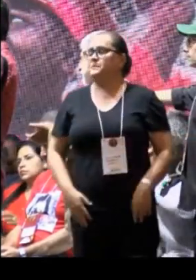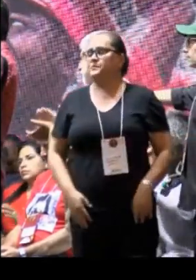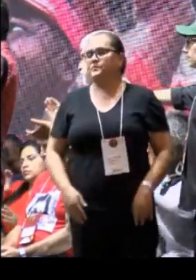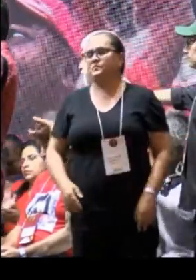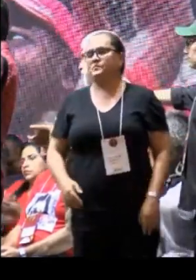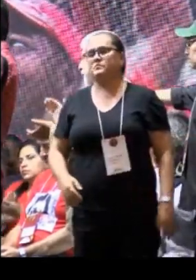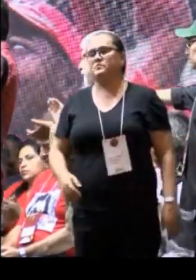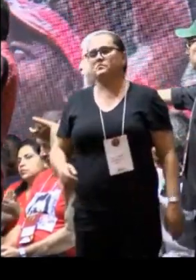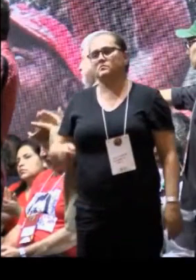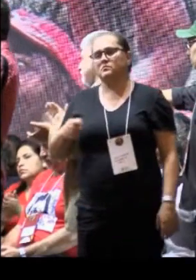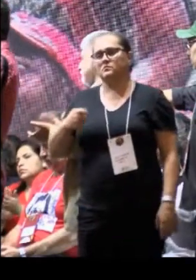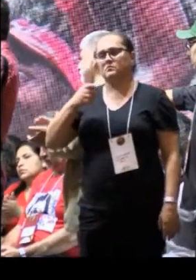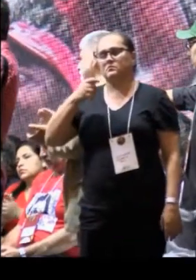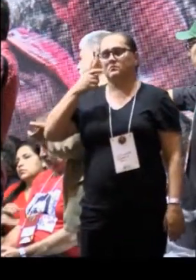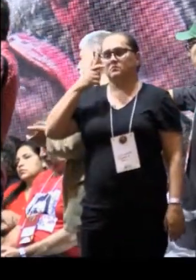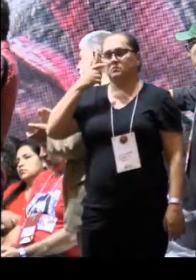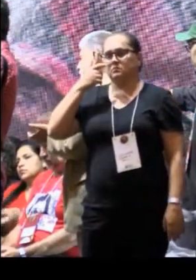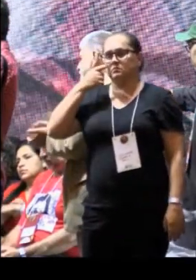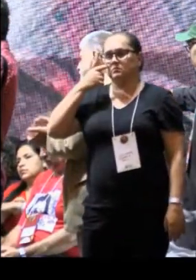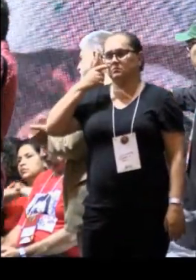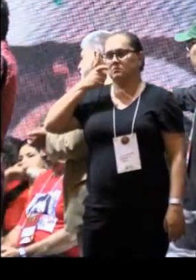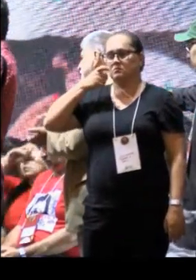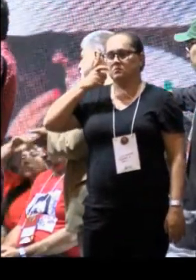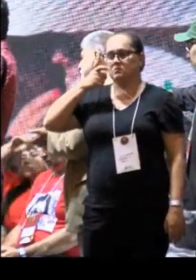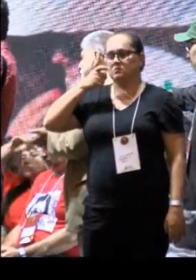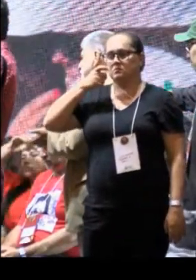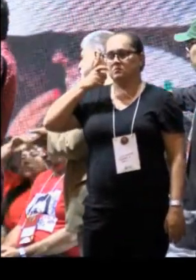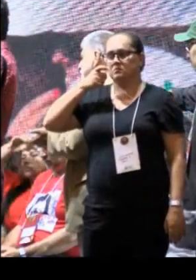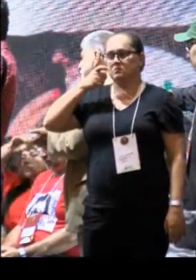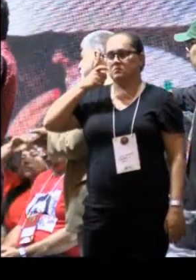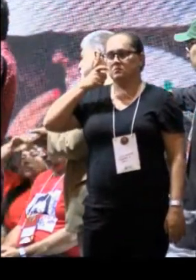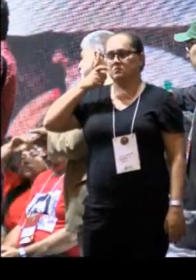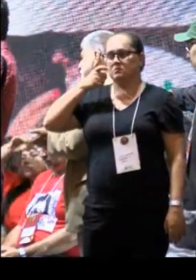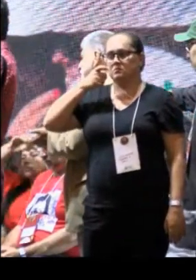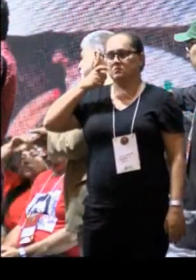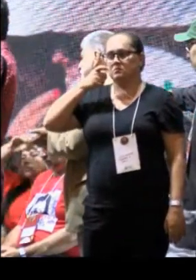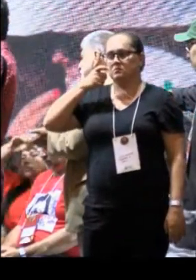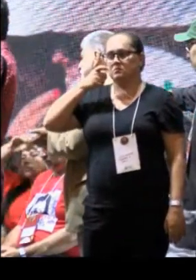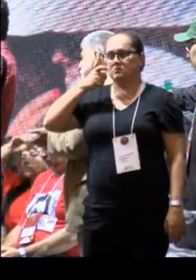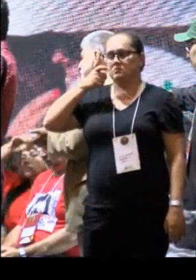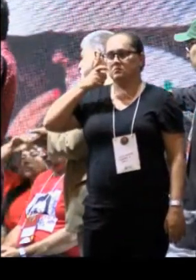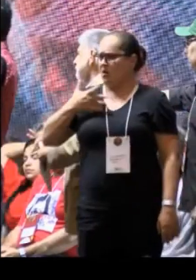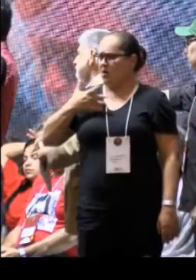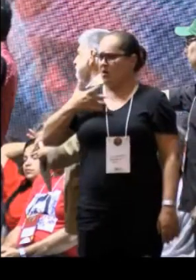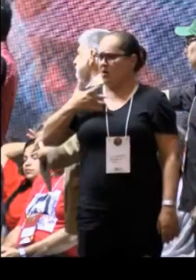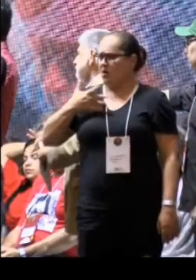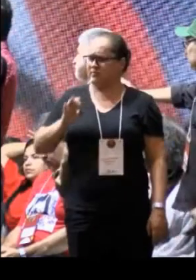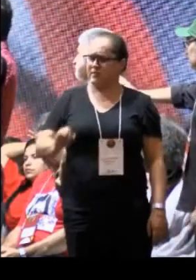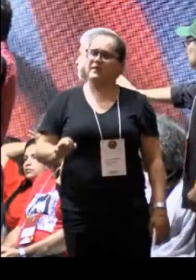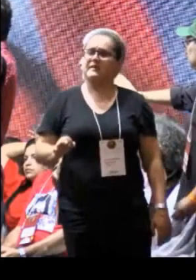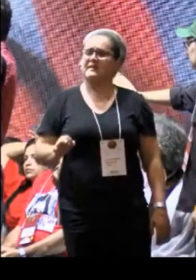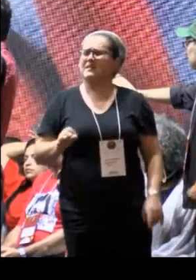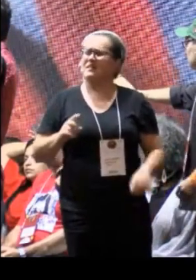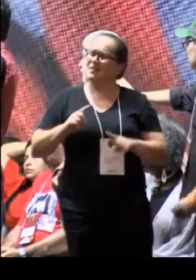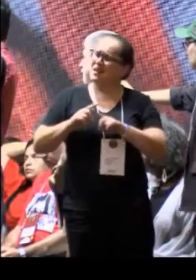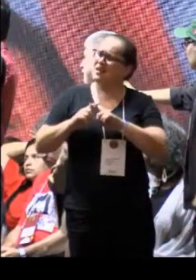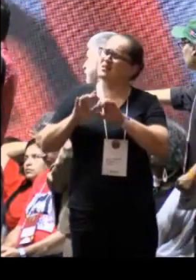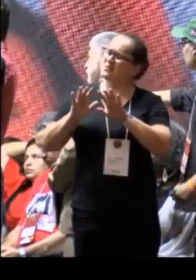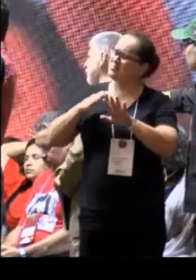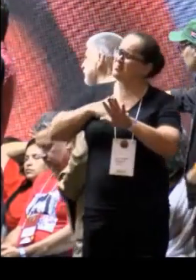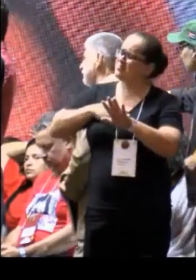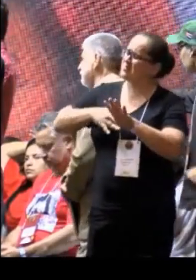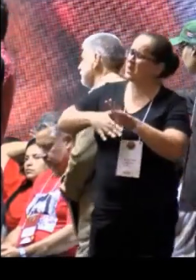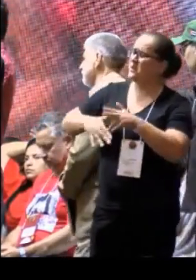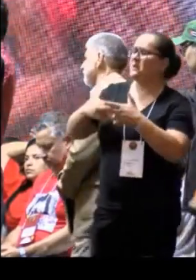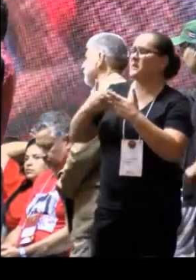governo. Eu estou convencido disso. É apenas uma questão de